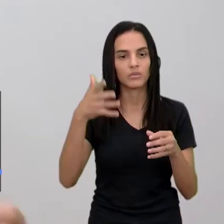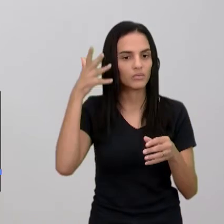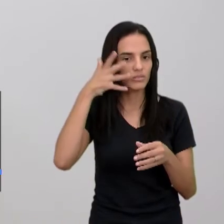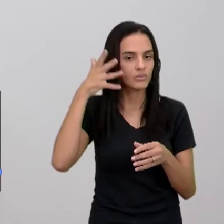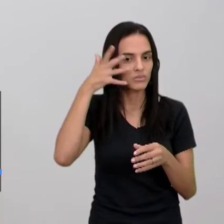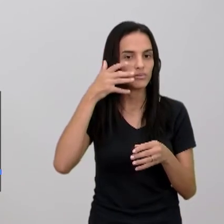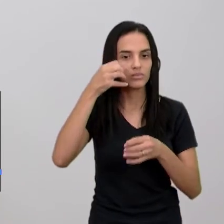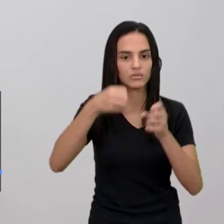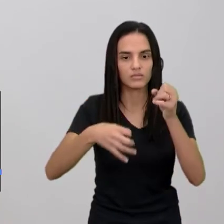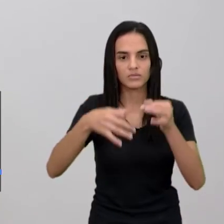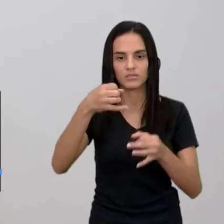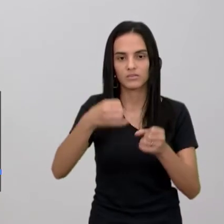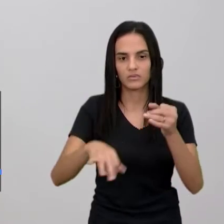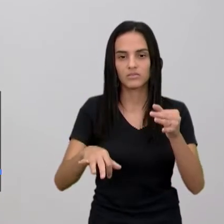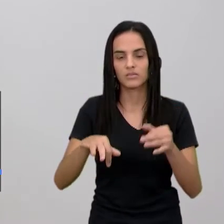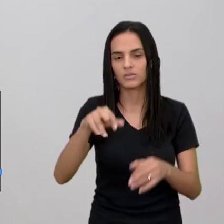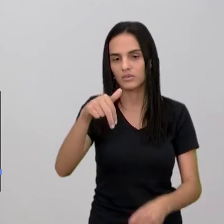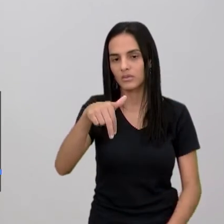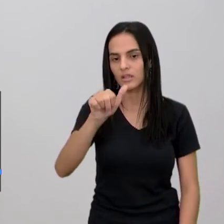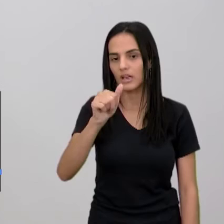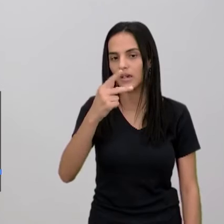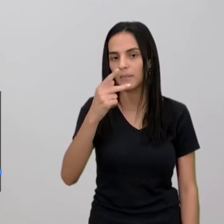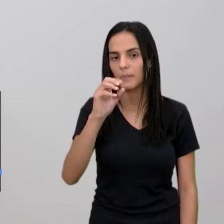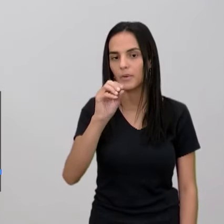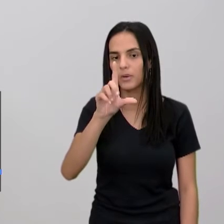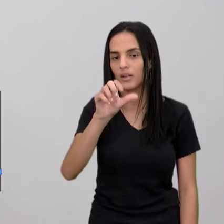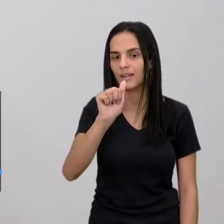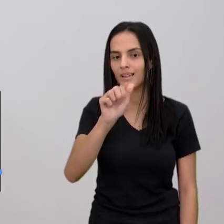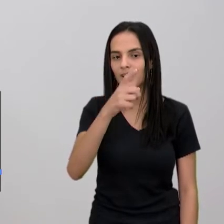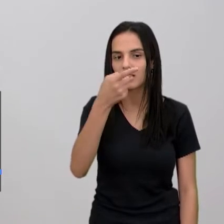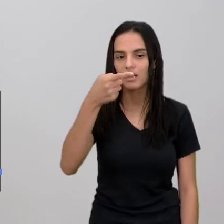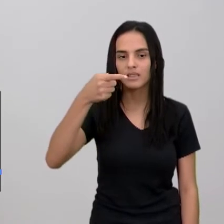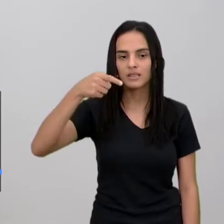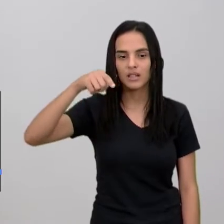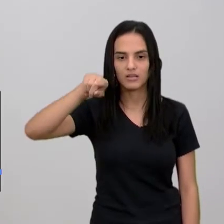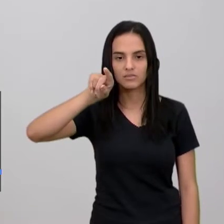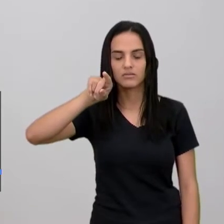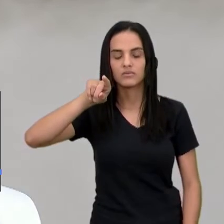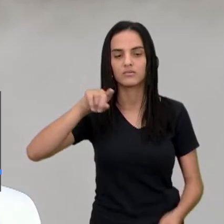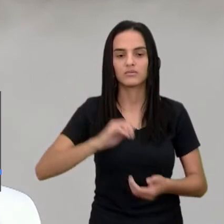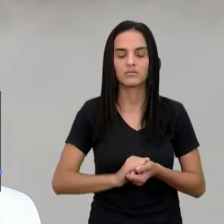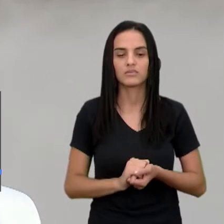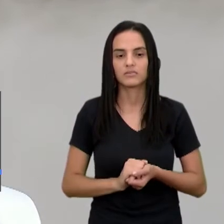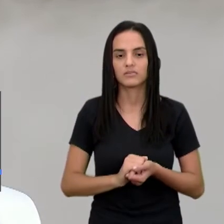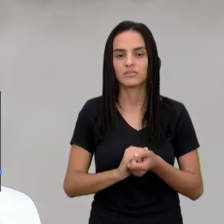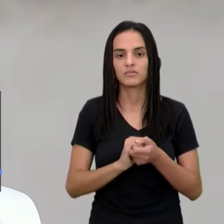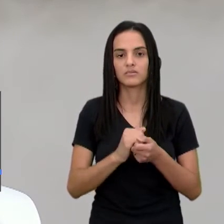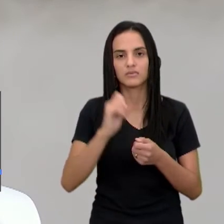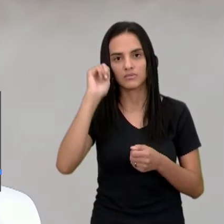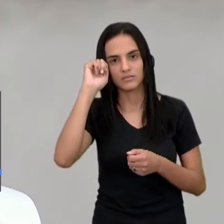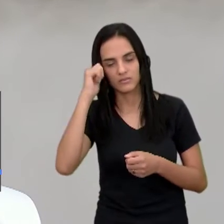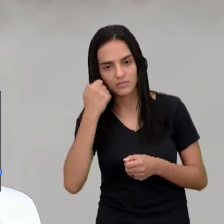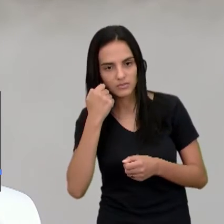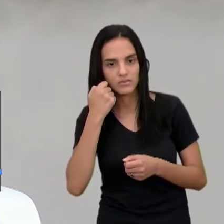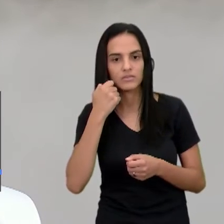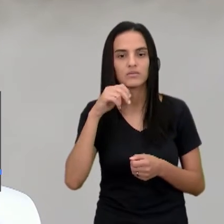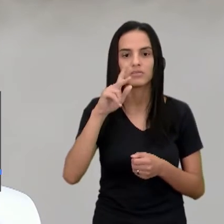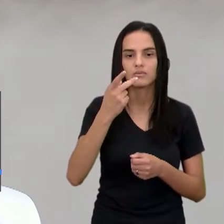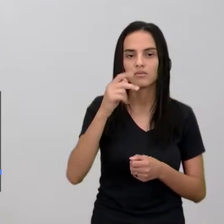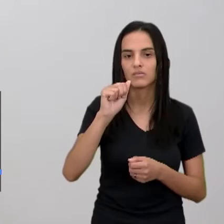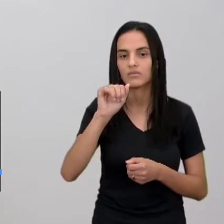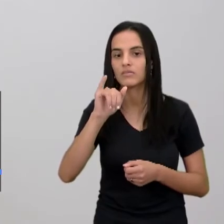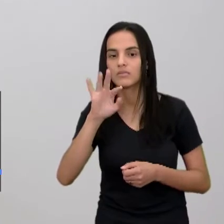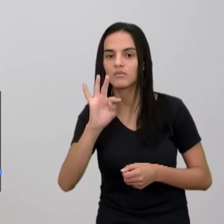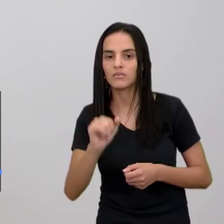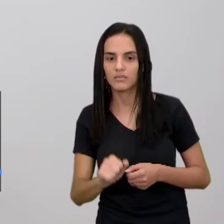discurso, ela foi mantida pelo Napoleão. E o Napoleão mandou reprimir os pretos no Haiti. E quando